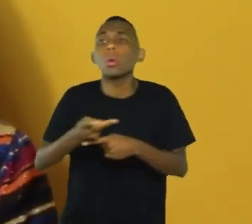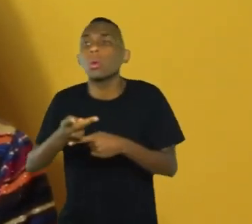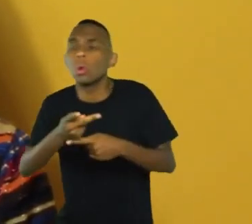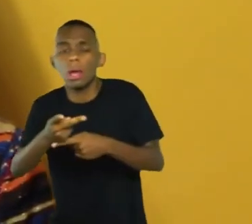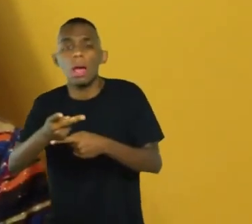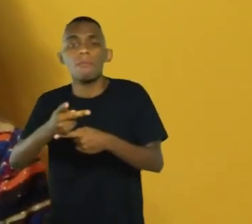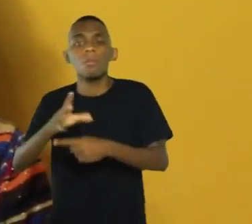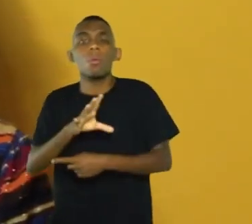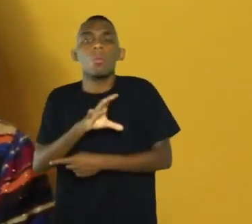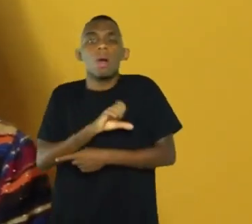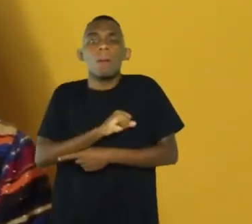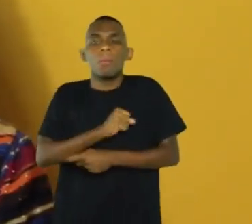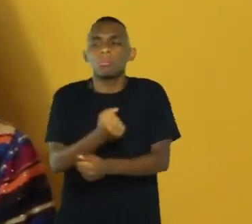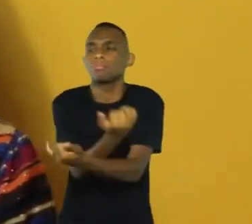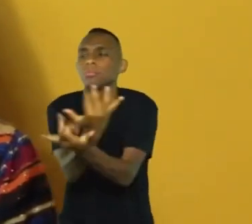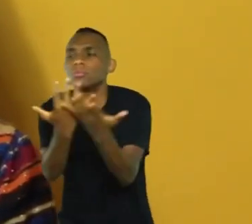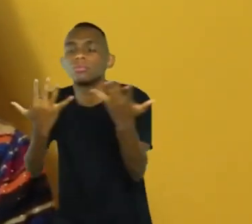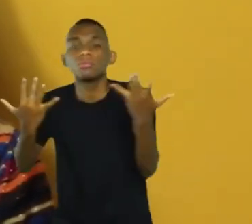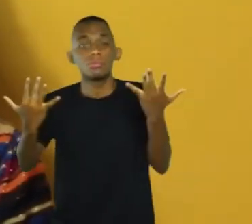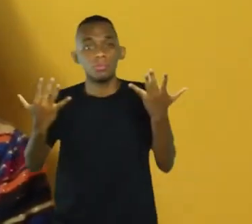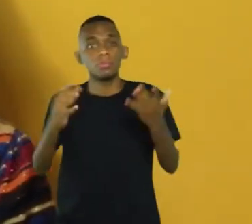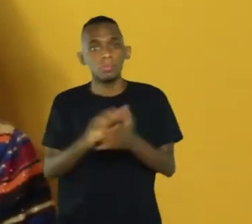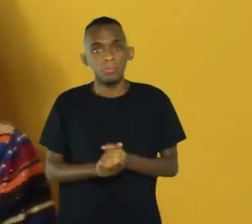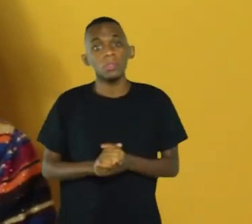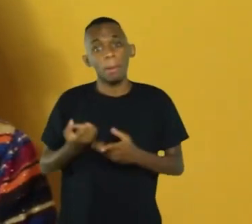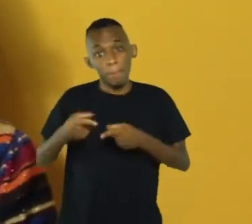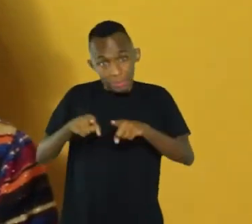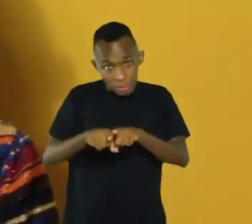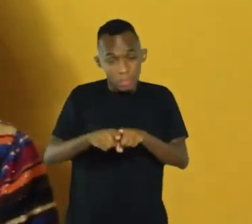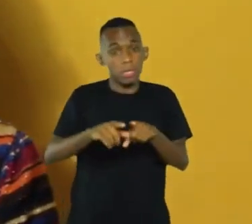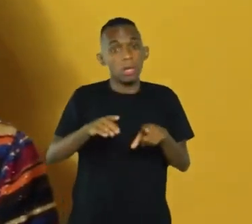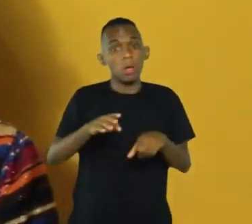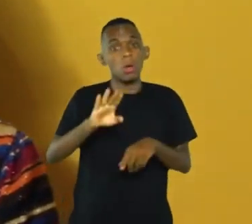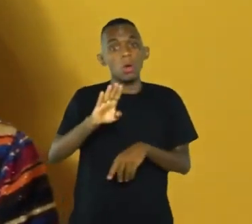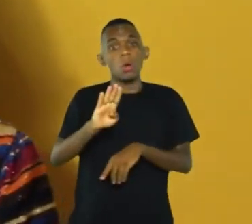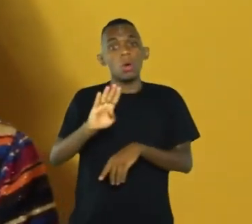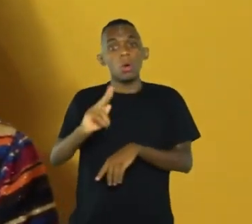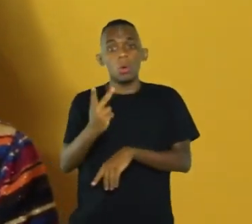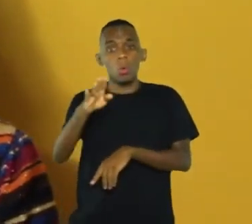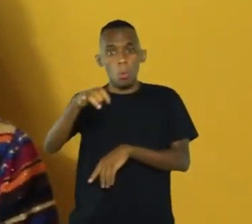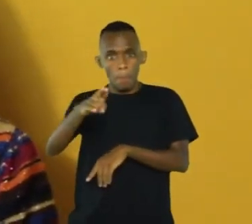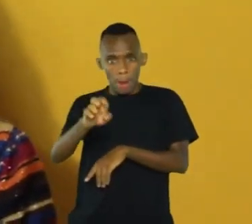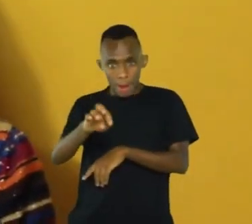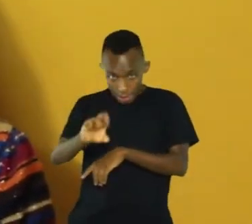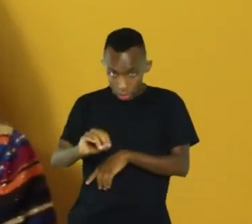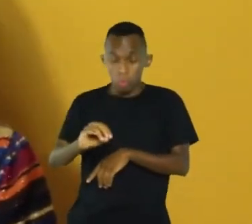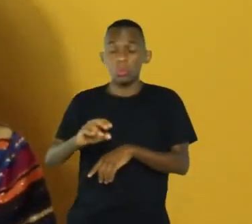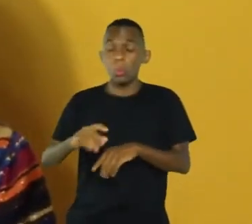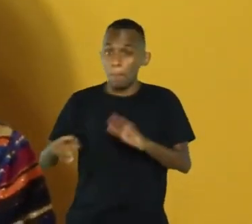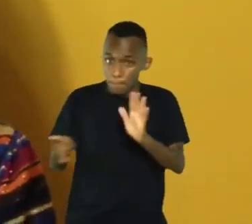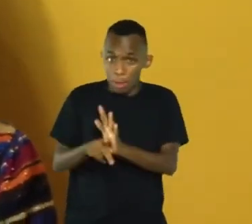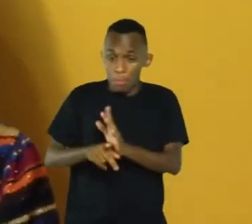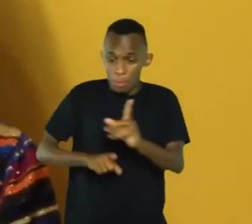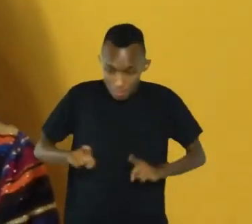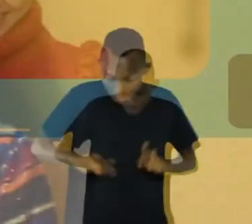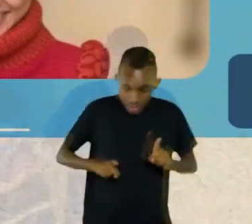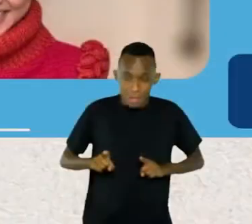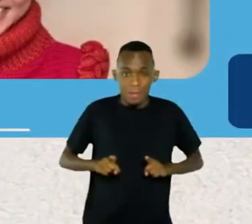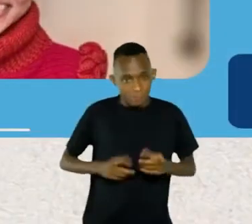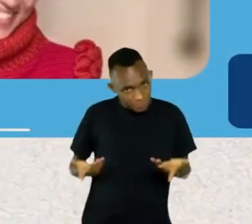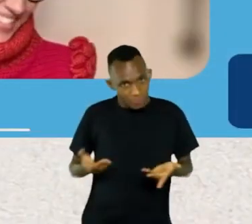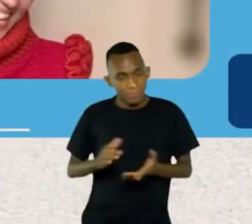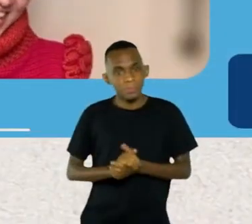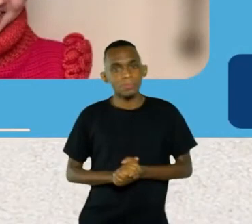Cactos, com prefácio do Humberto Werneck, que é primo da Cris, né, Cris? É, Outro gênio